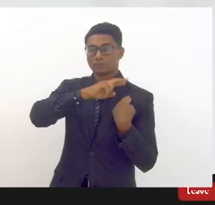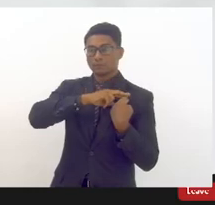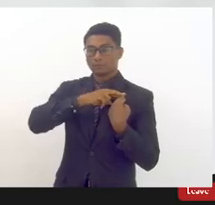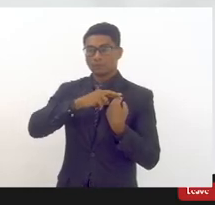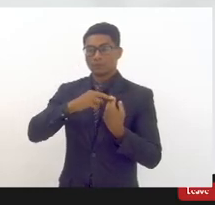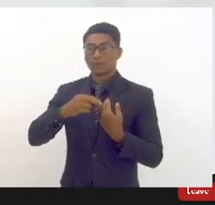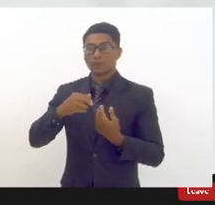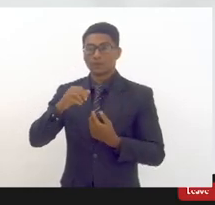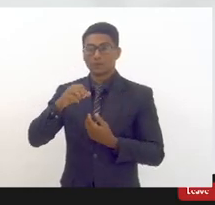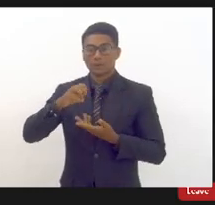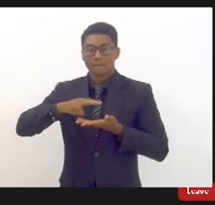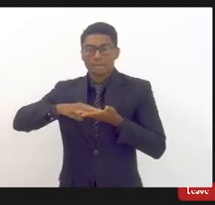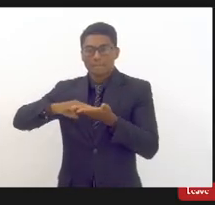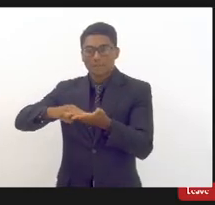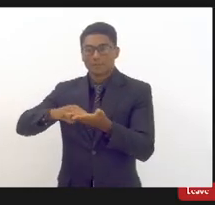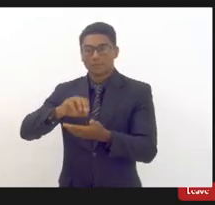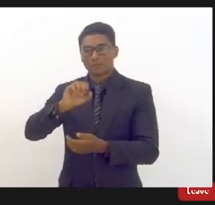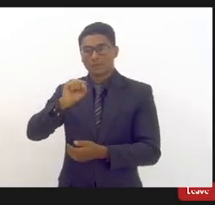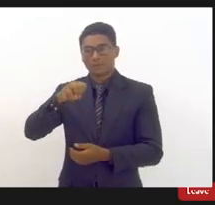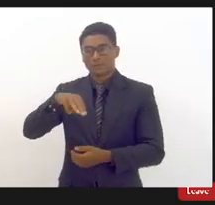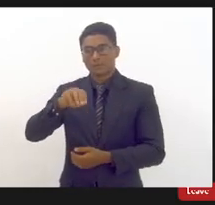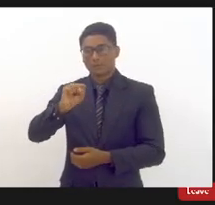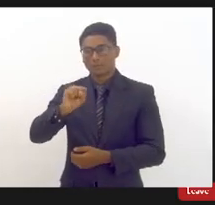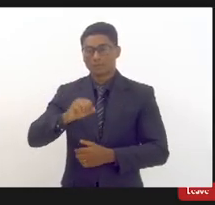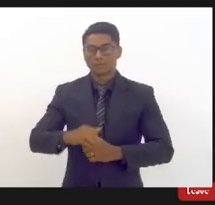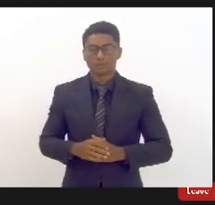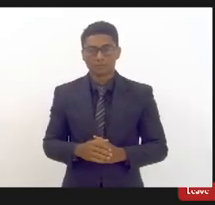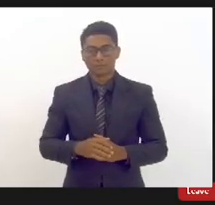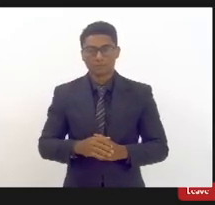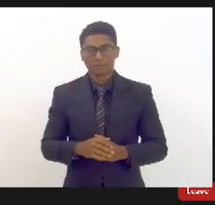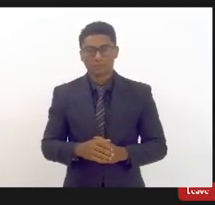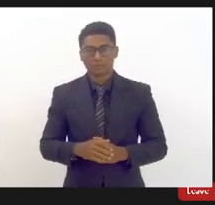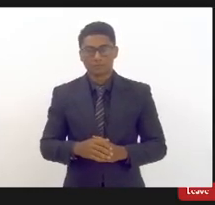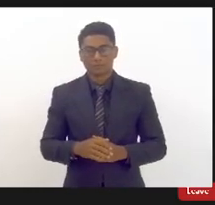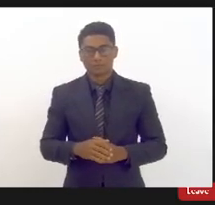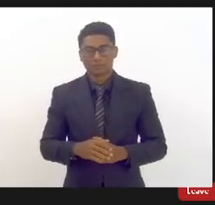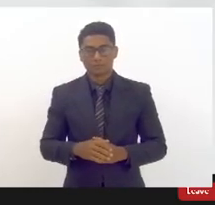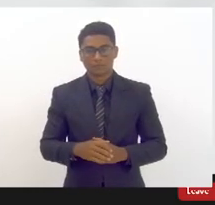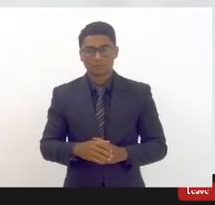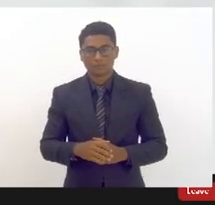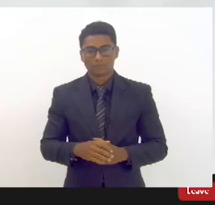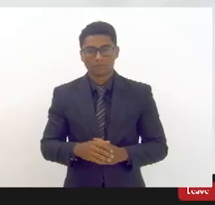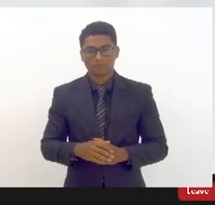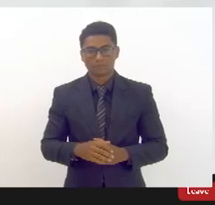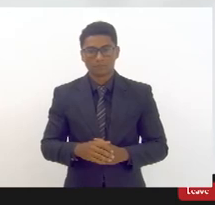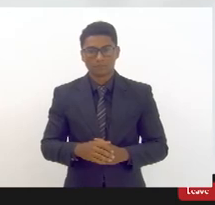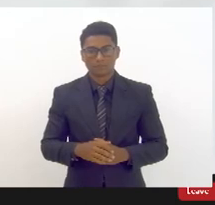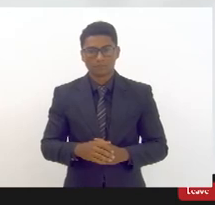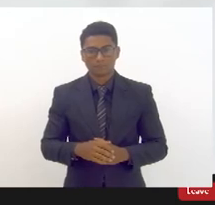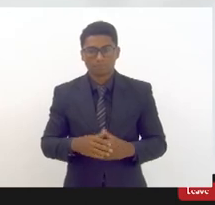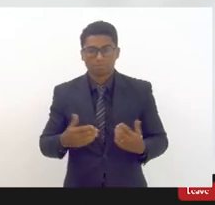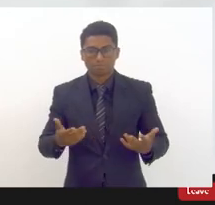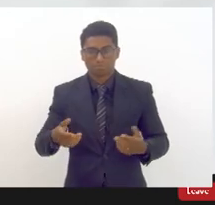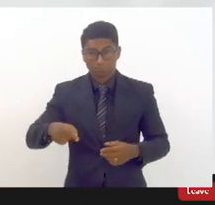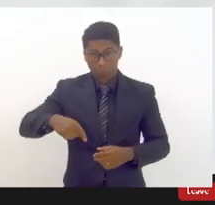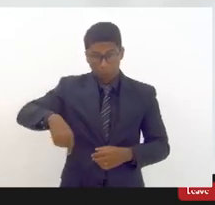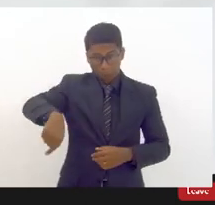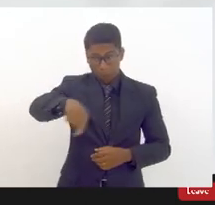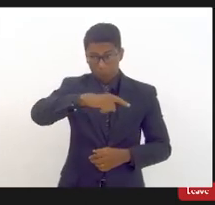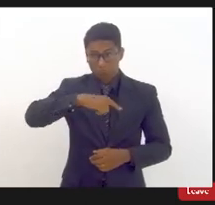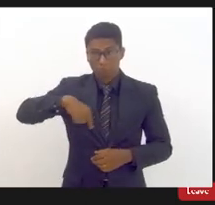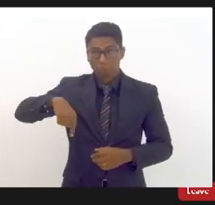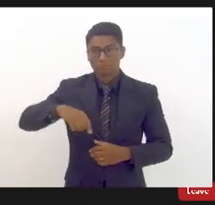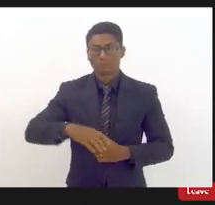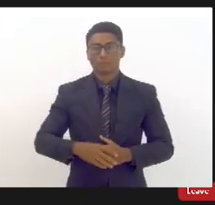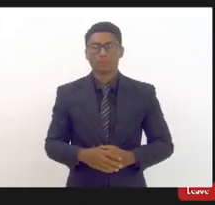do seu broadcast, outras coisas para telecomunicações, como portabilidade, etc. É, a gente classificou a gente para fazer